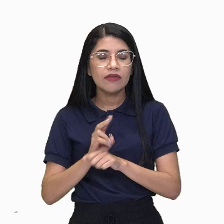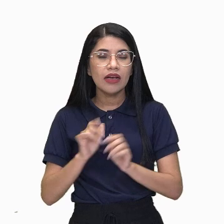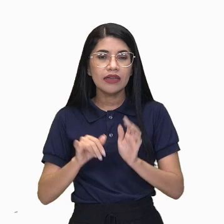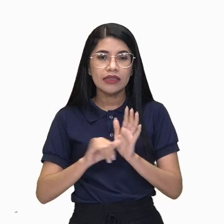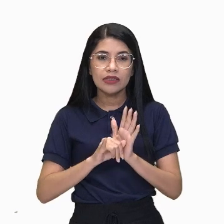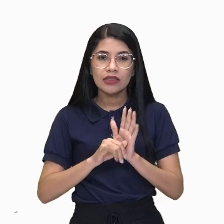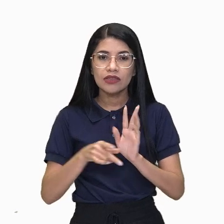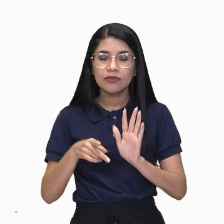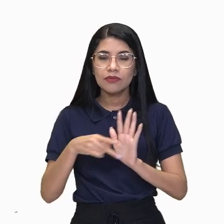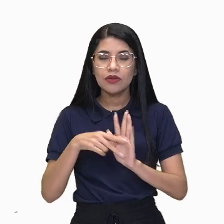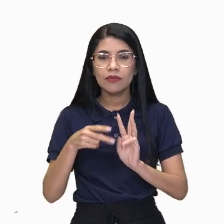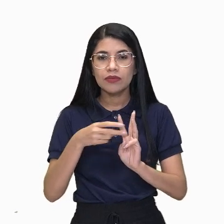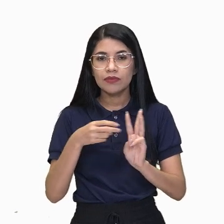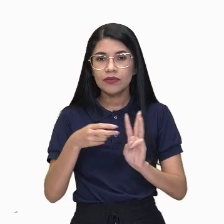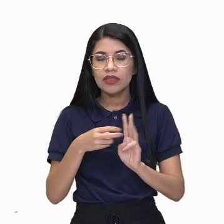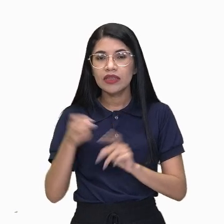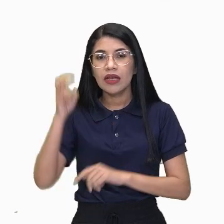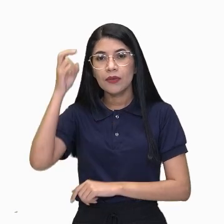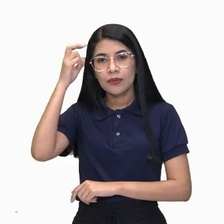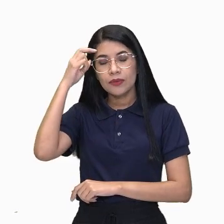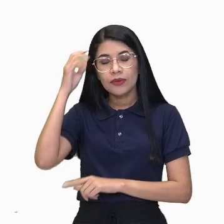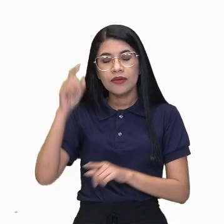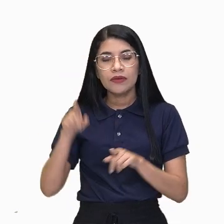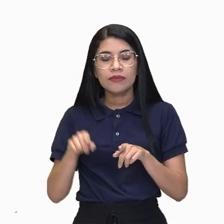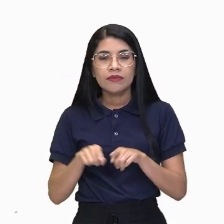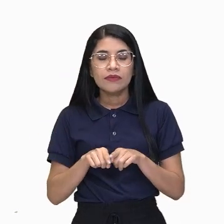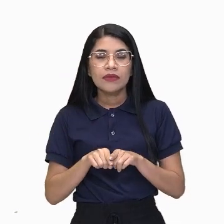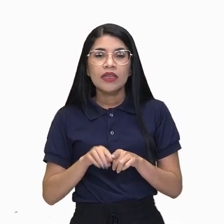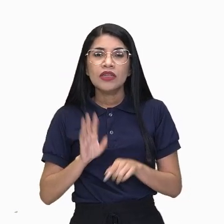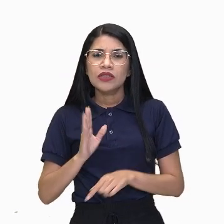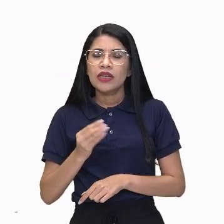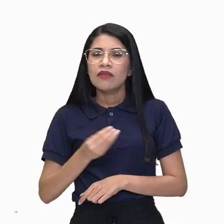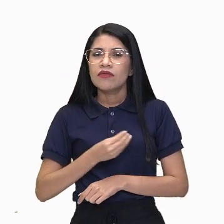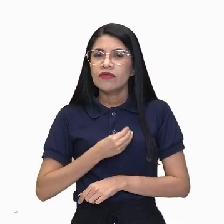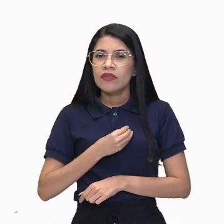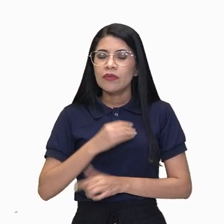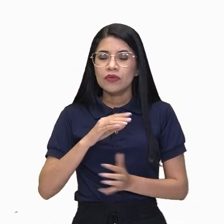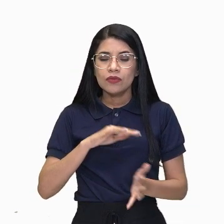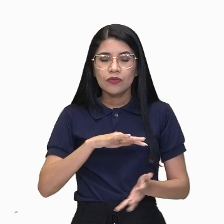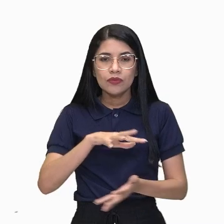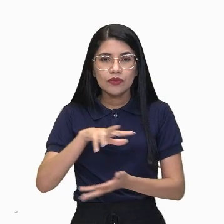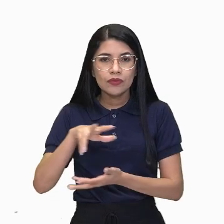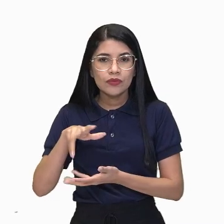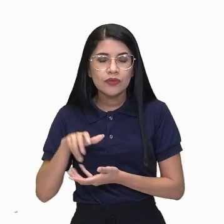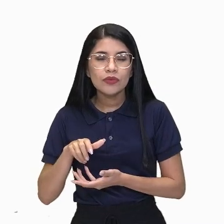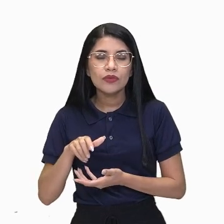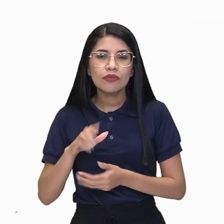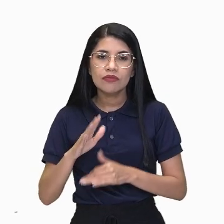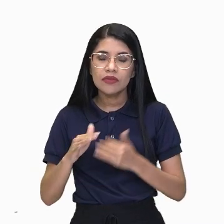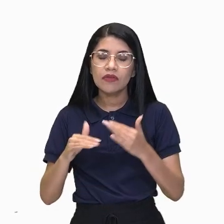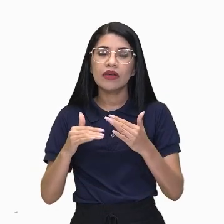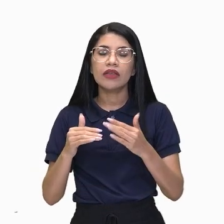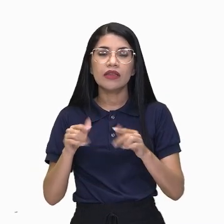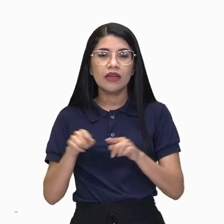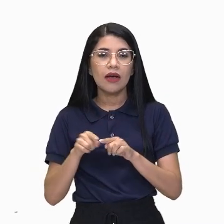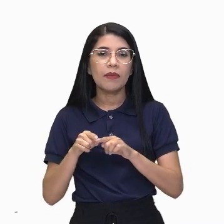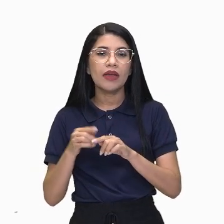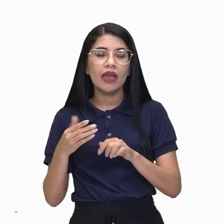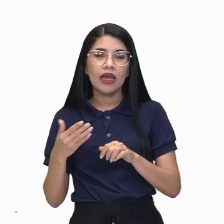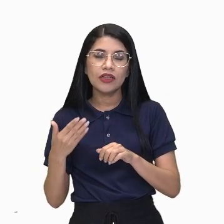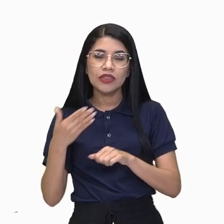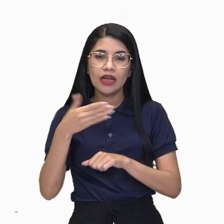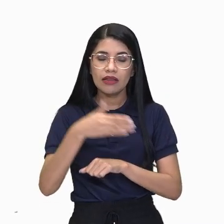né? Essa identidade cultural. Já nós vivemos, né, o mundo globalizado, ele entrou na Amazônia, ele entrou na floresta,